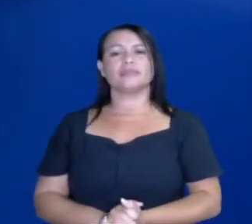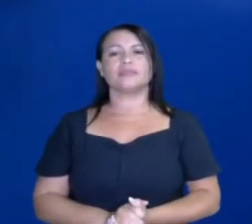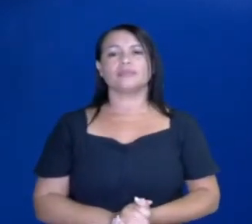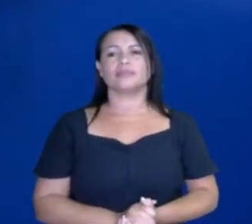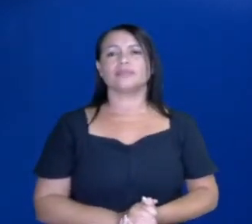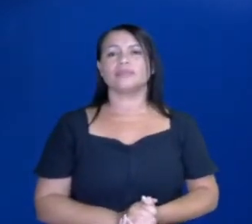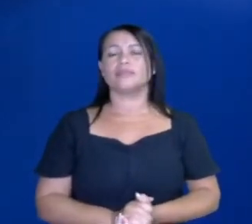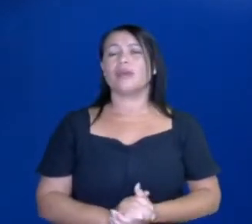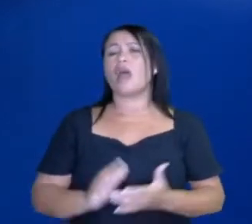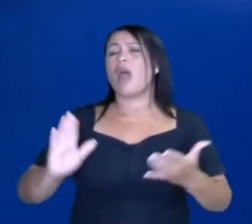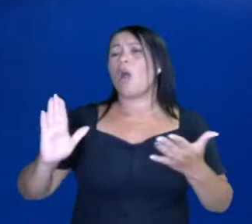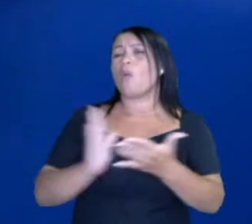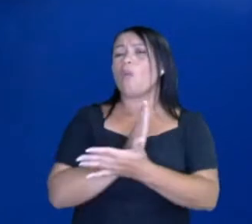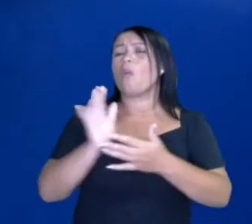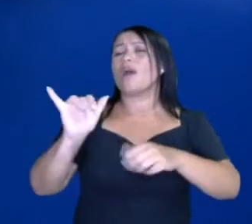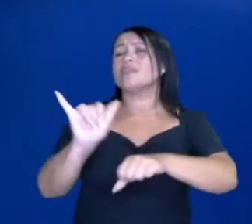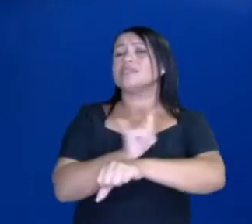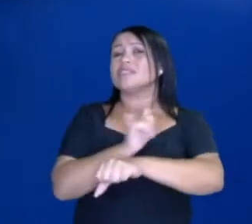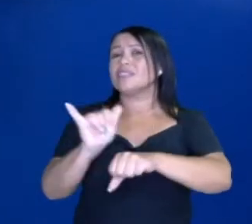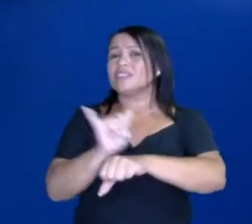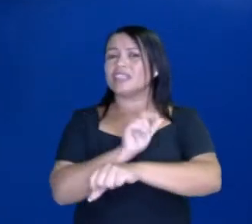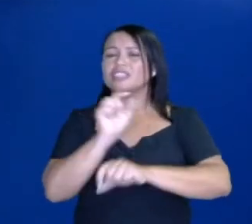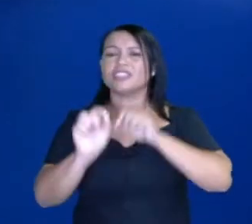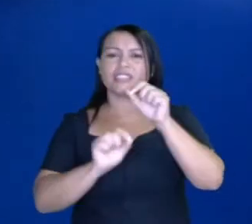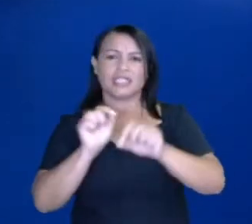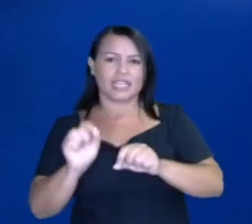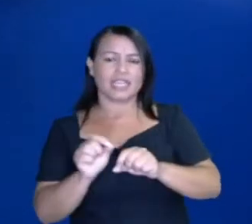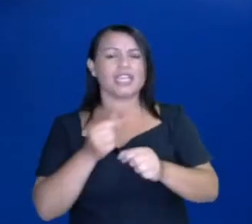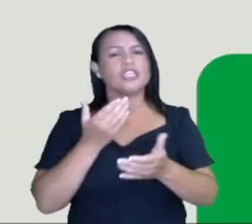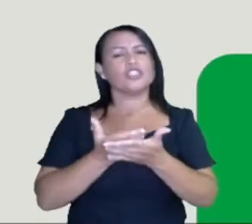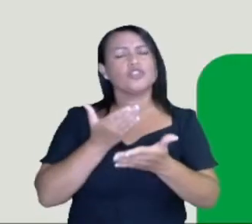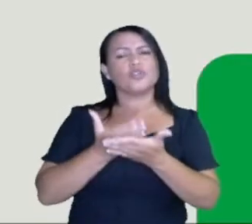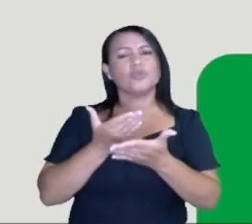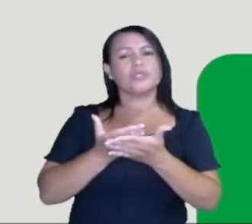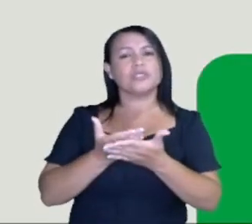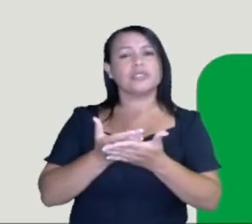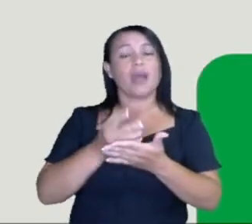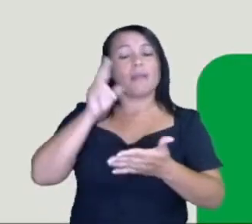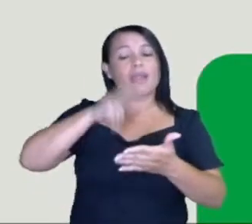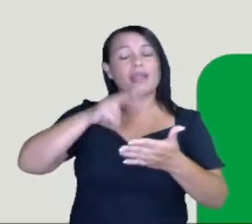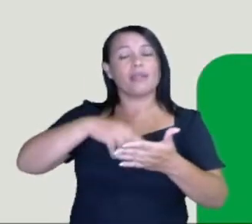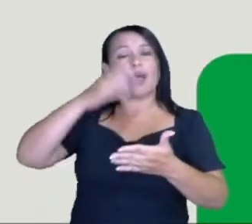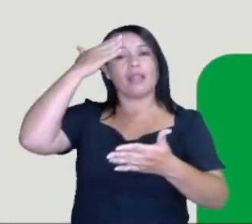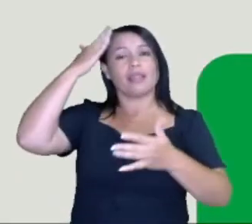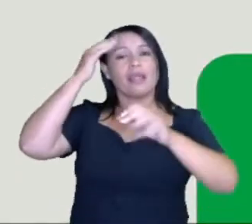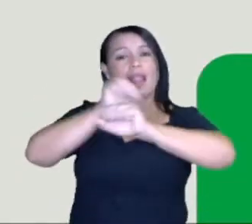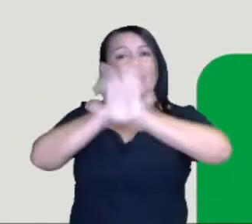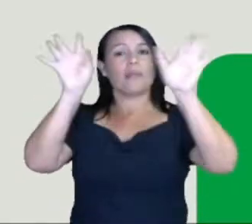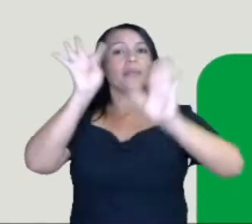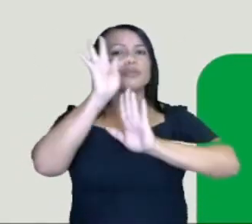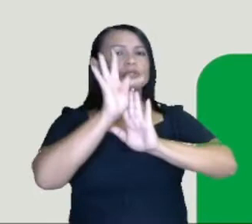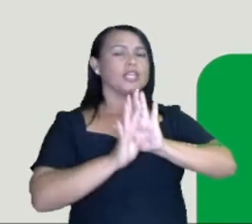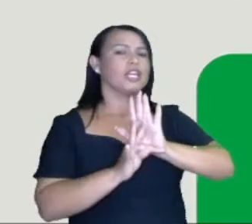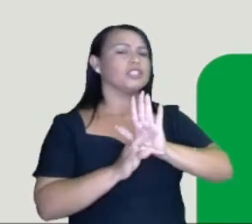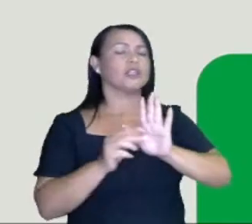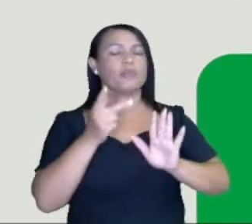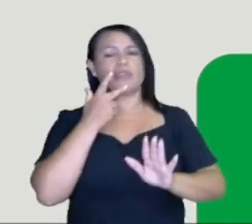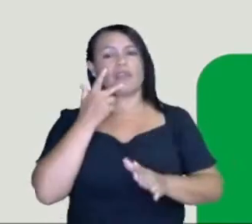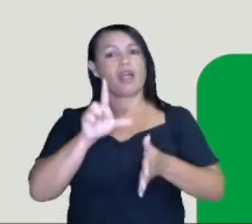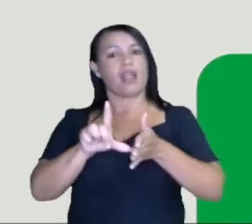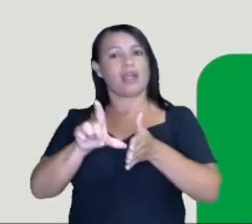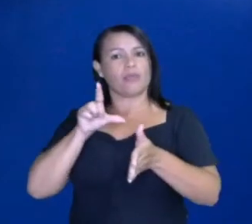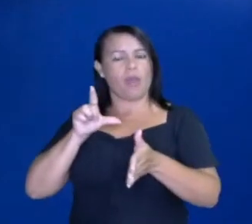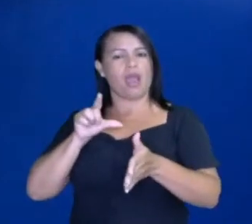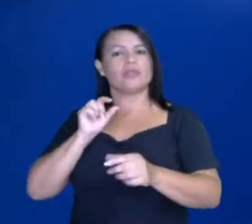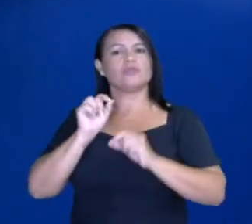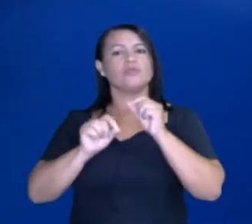Quais estratégias de leitura estudadas podem ser utilizadas para a compreensão do texto? Então, como eu havia falado no